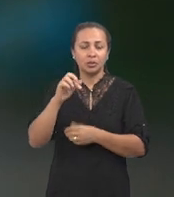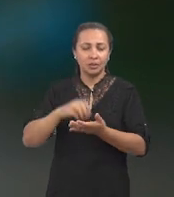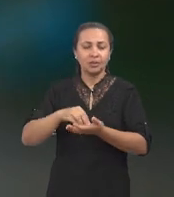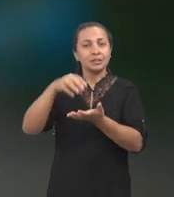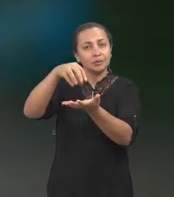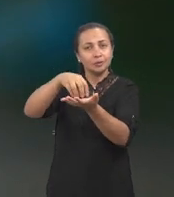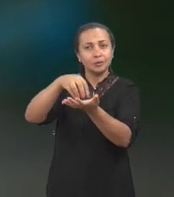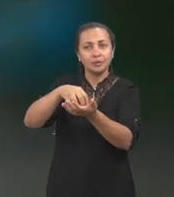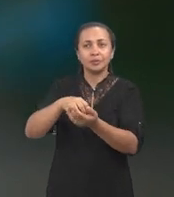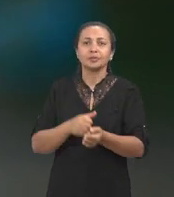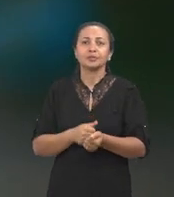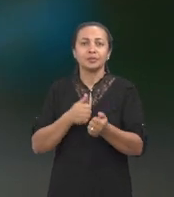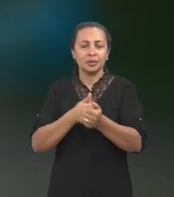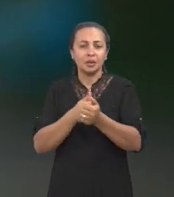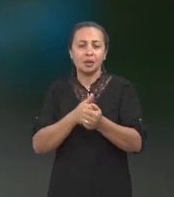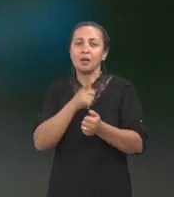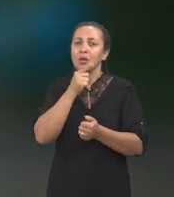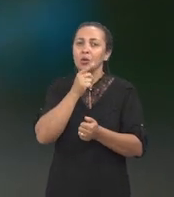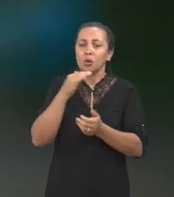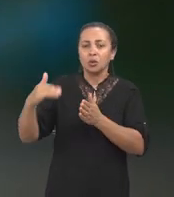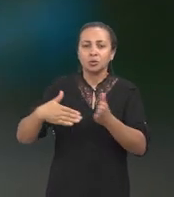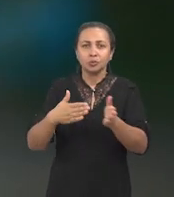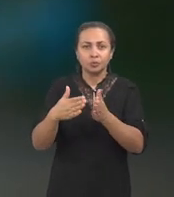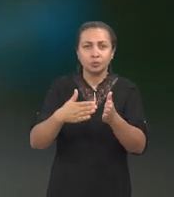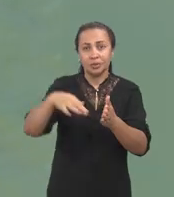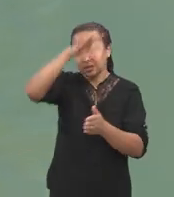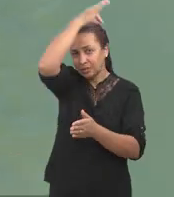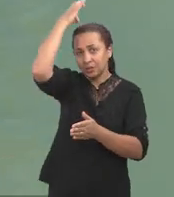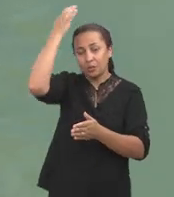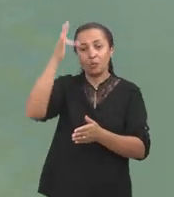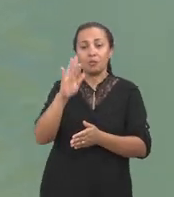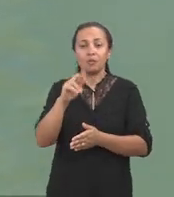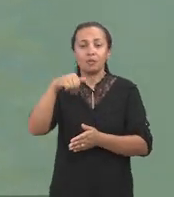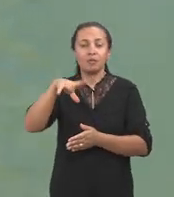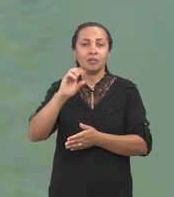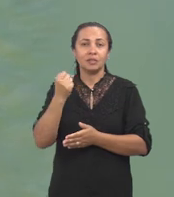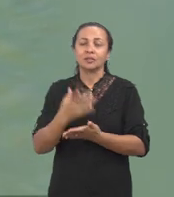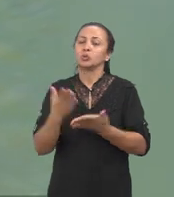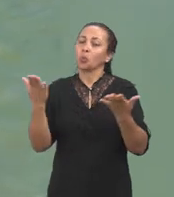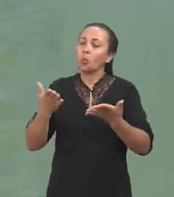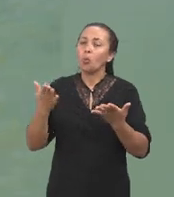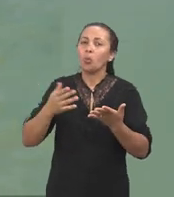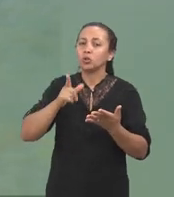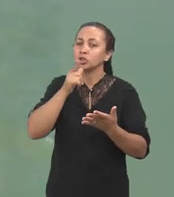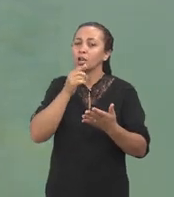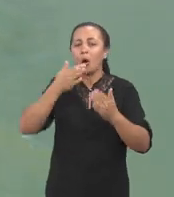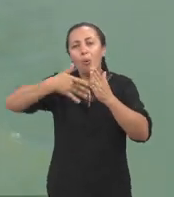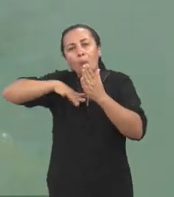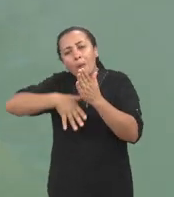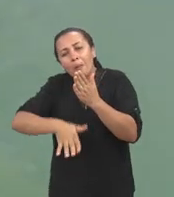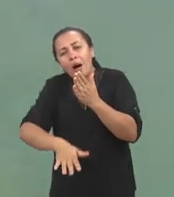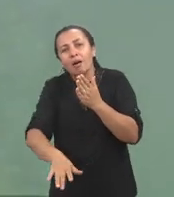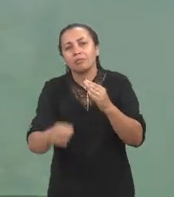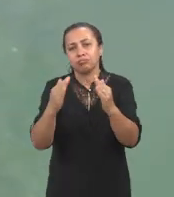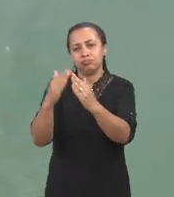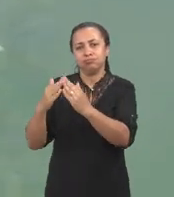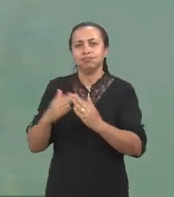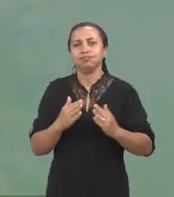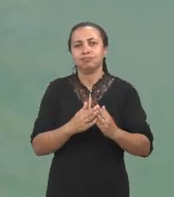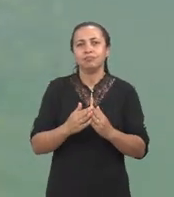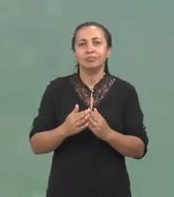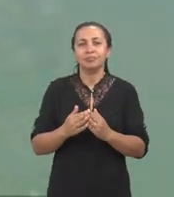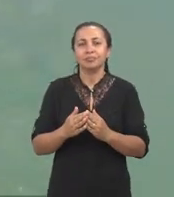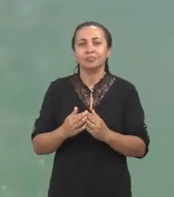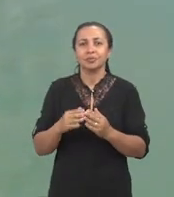está situado na foz do rio São Francisco submerso atualmente está